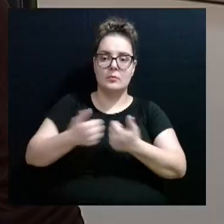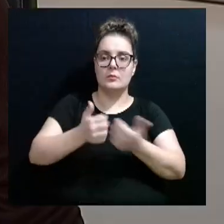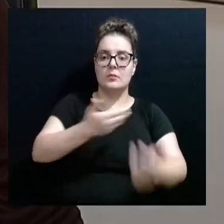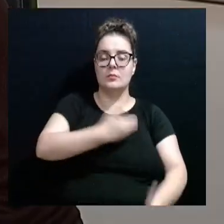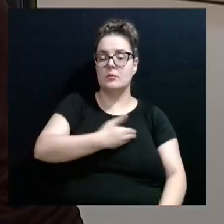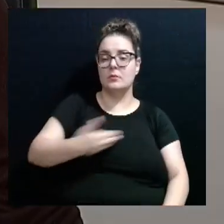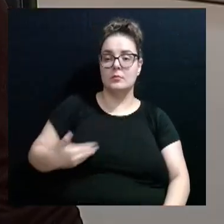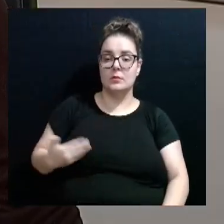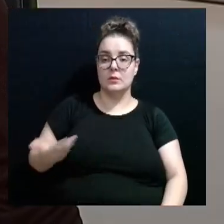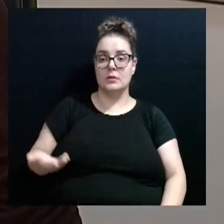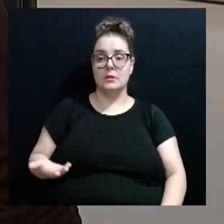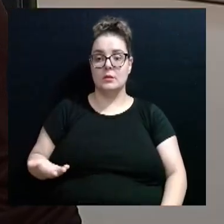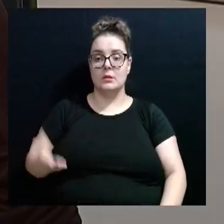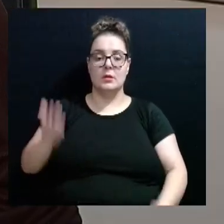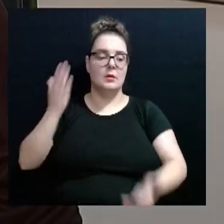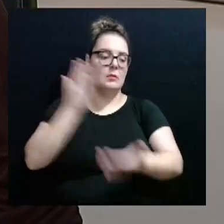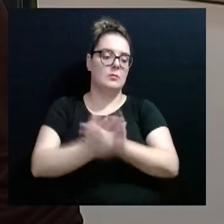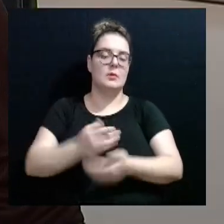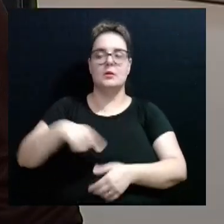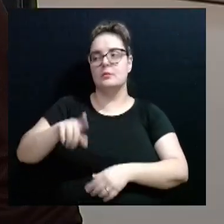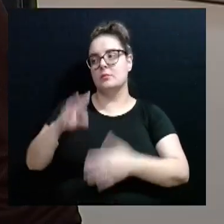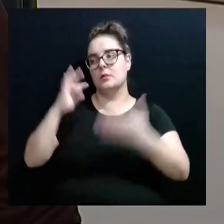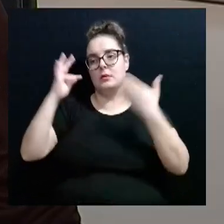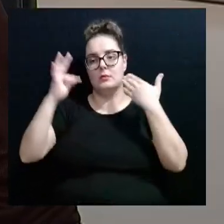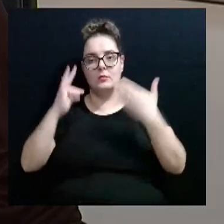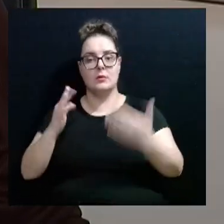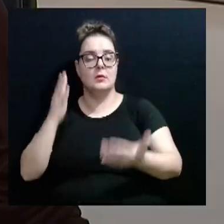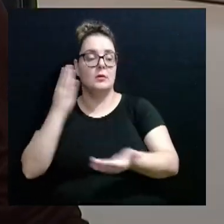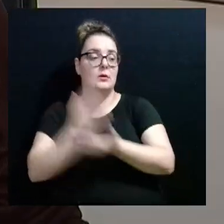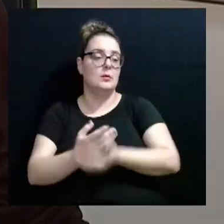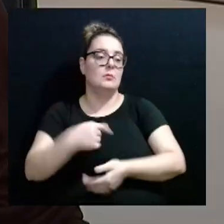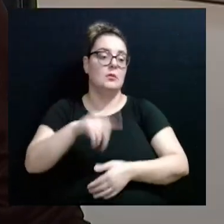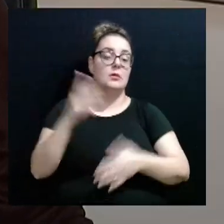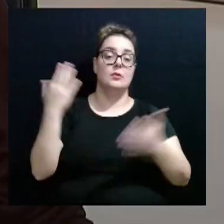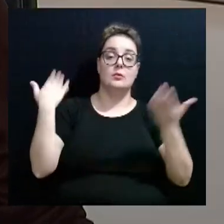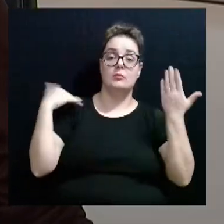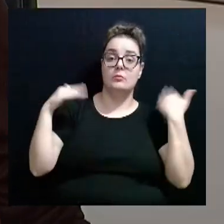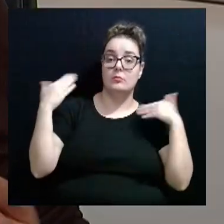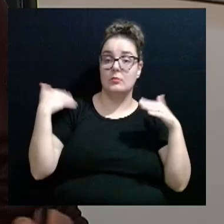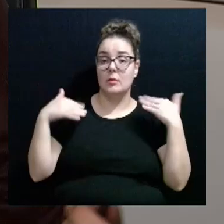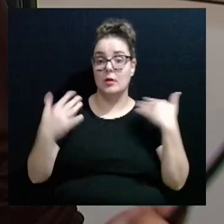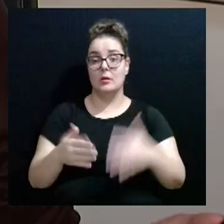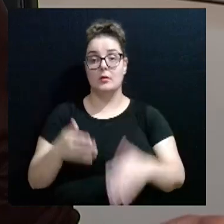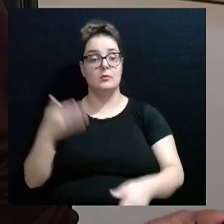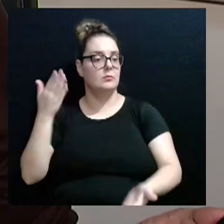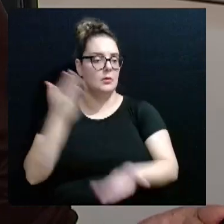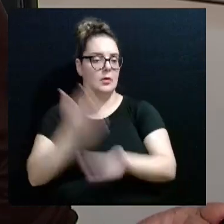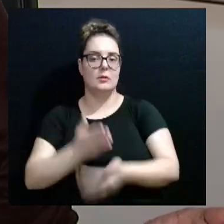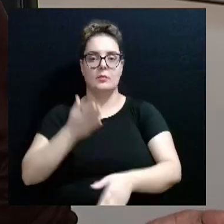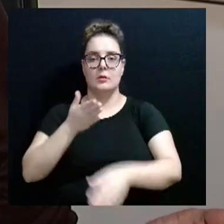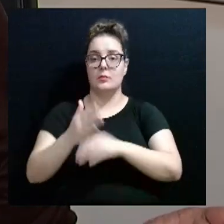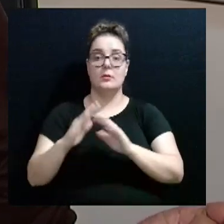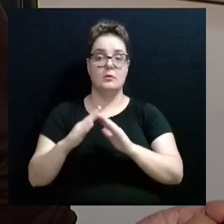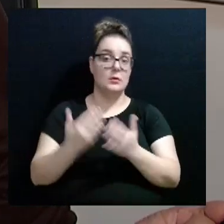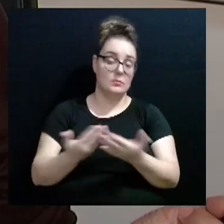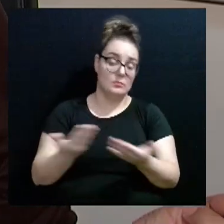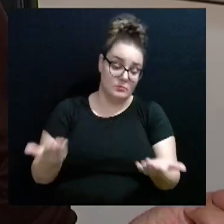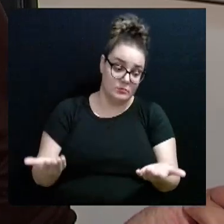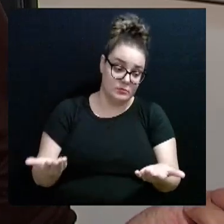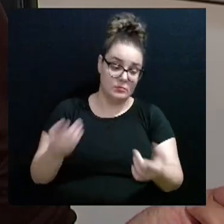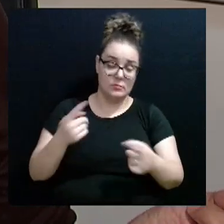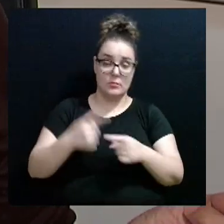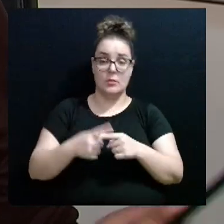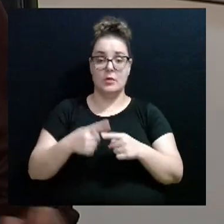fazer terapia, deixa de fazer um passeio, deixa de frequentar escola, porque a família não